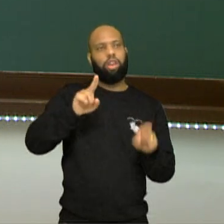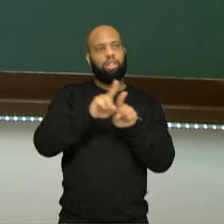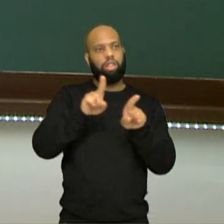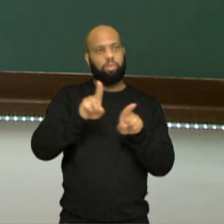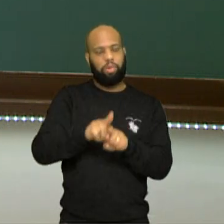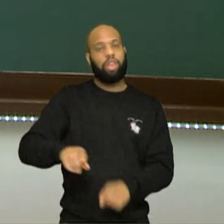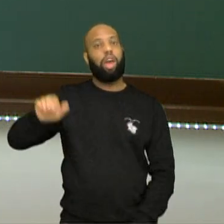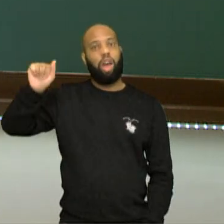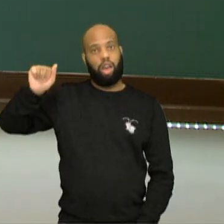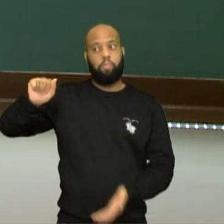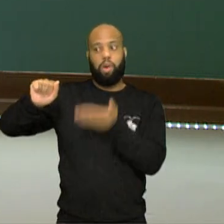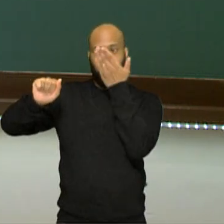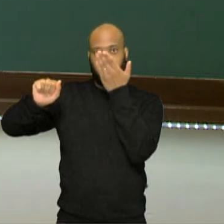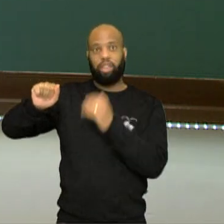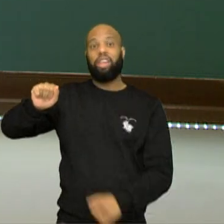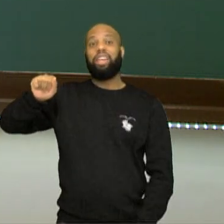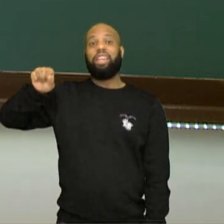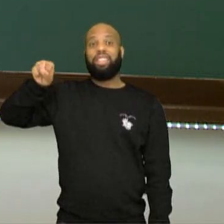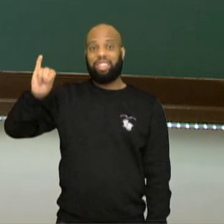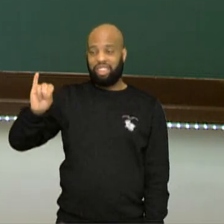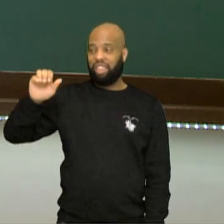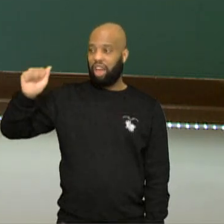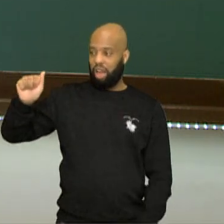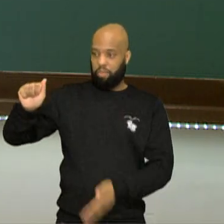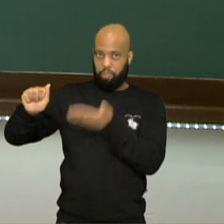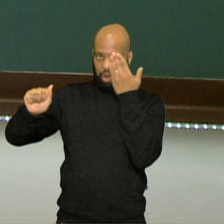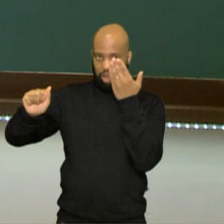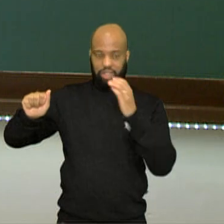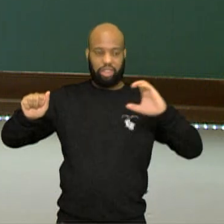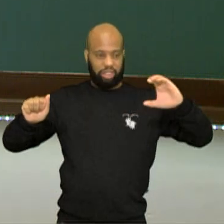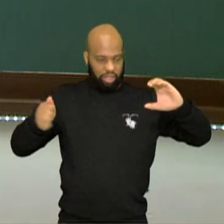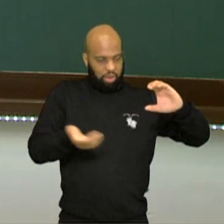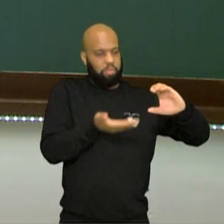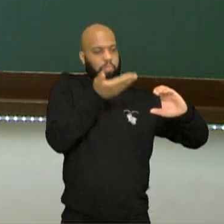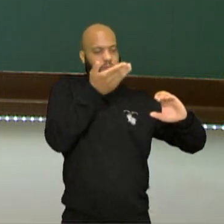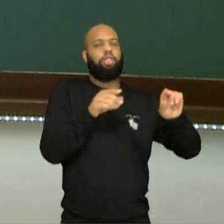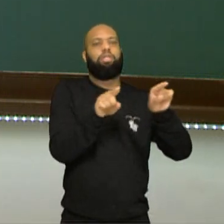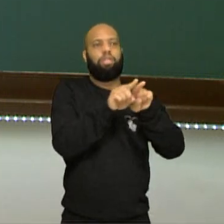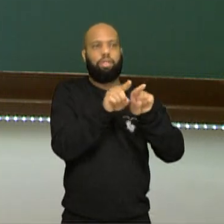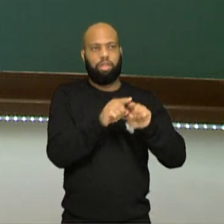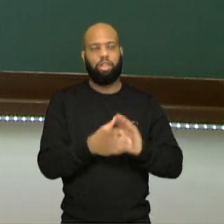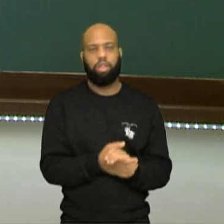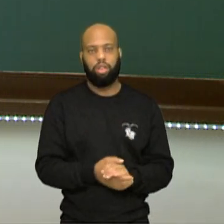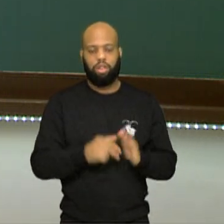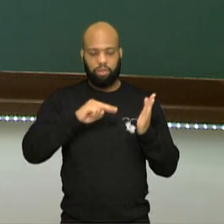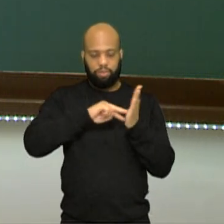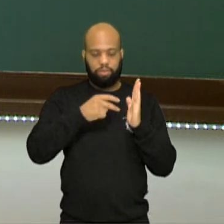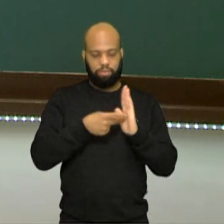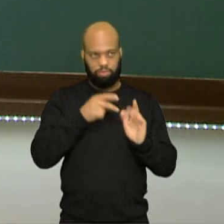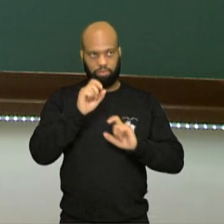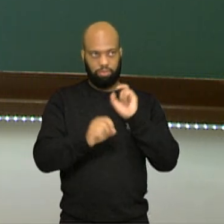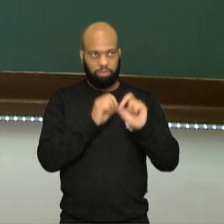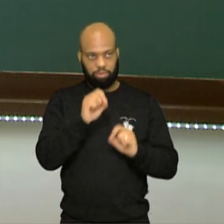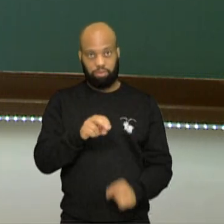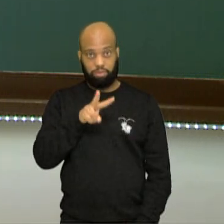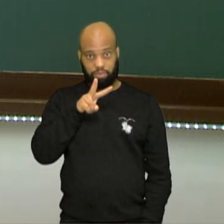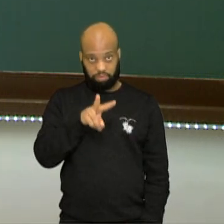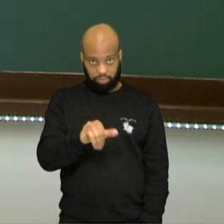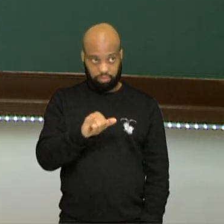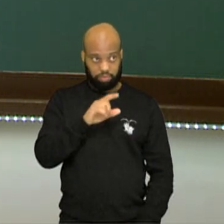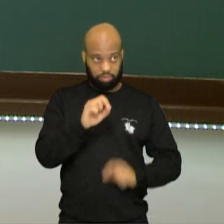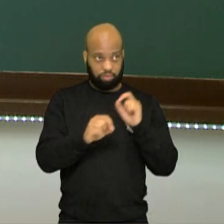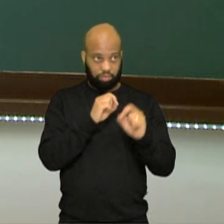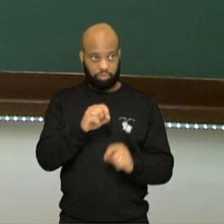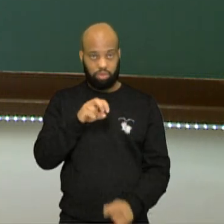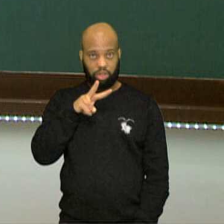tiver, mais capacitância eu vou ter, né? Então quer dizer que ele tende a ficar mais